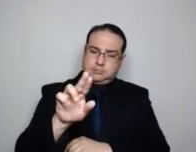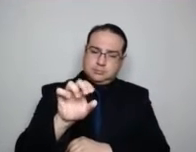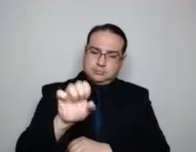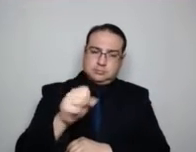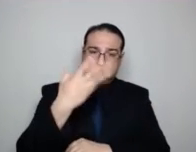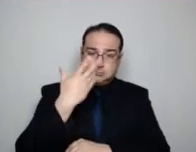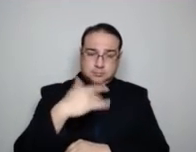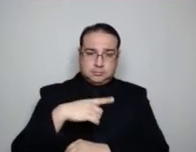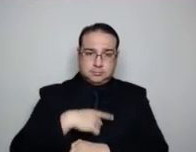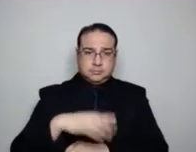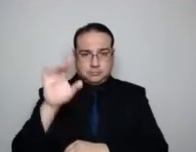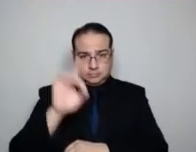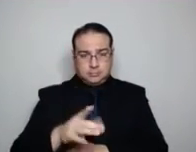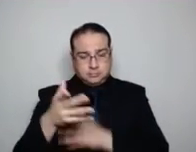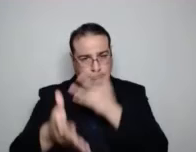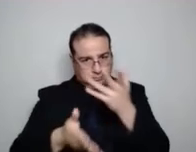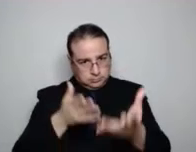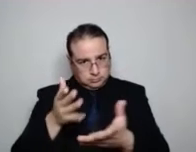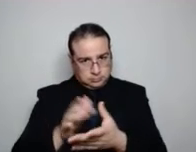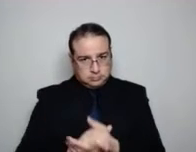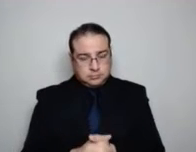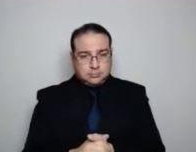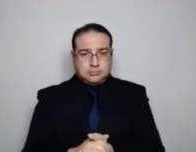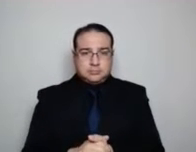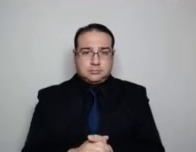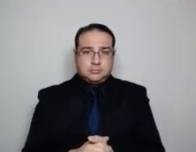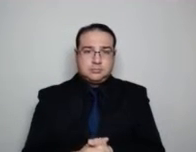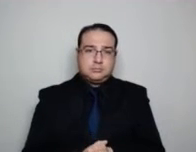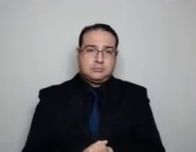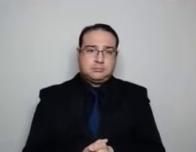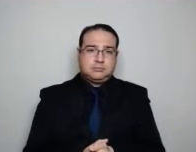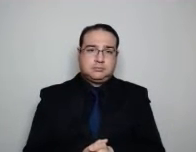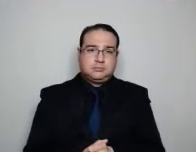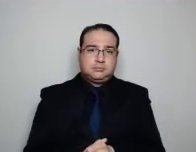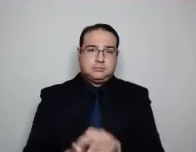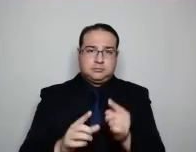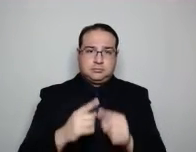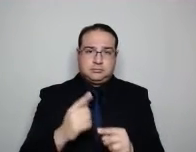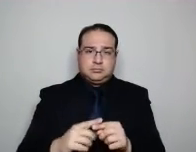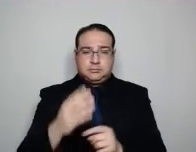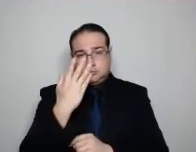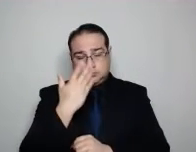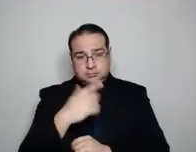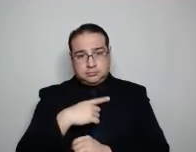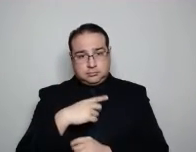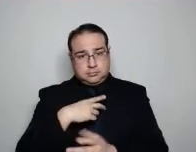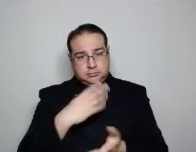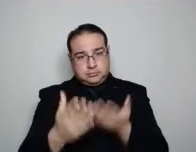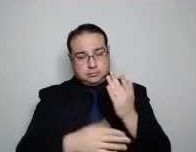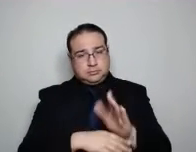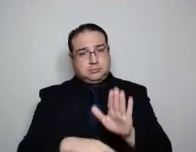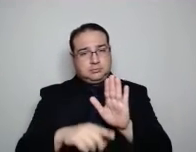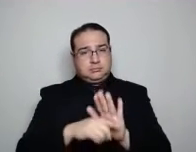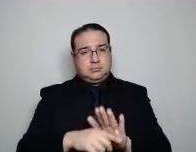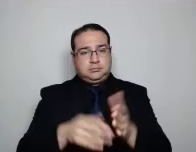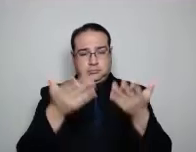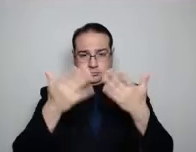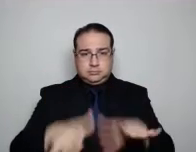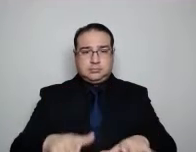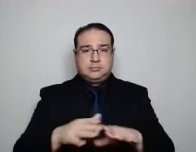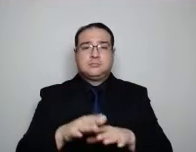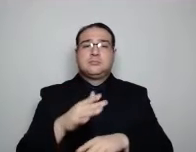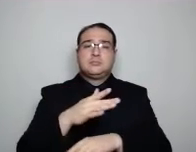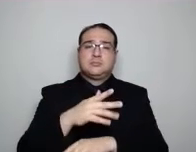tratamento. Então, não faz sentido que uma criança que tem um tratamento negado por um plano de saúde vá para o